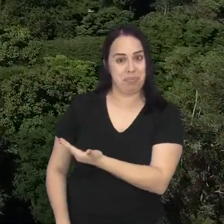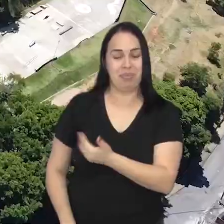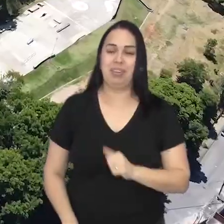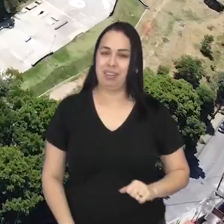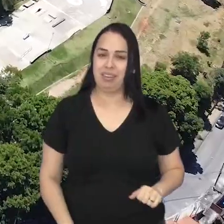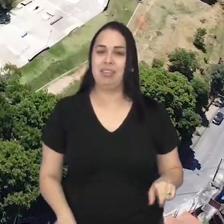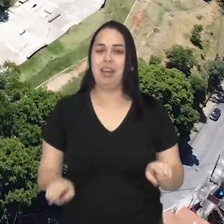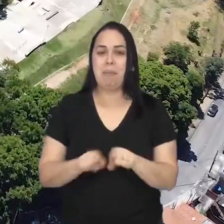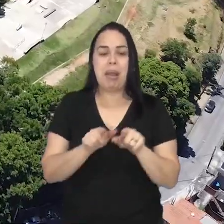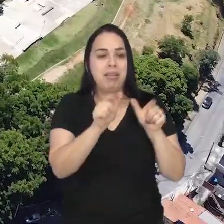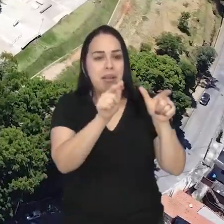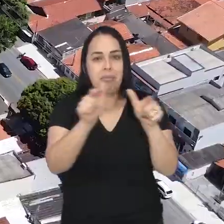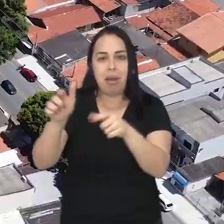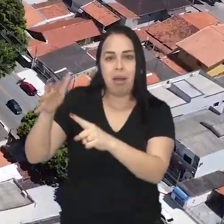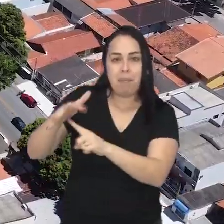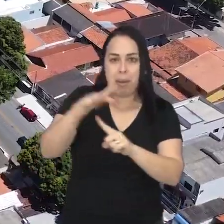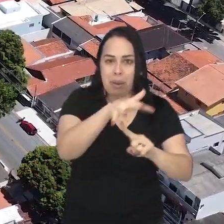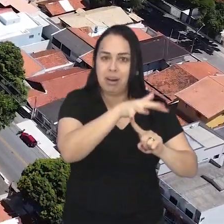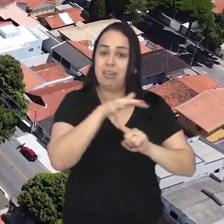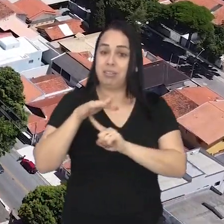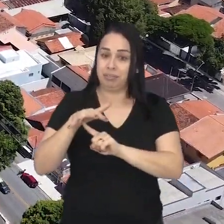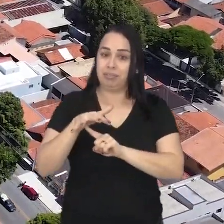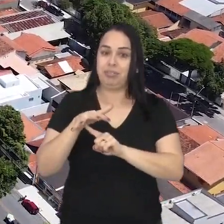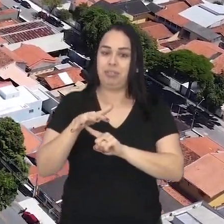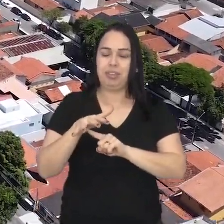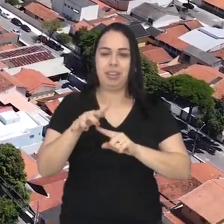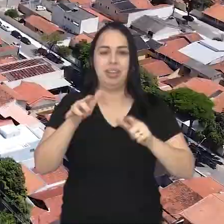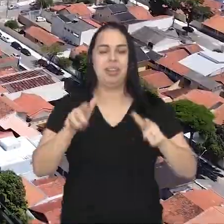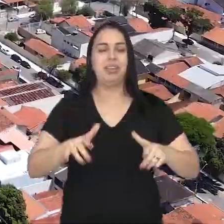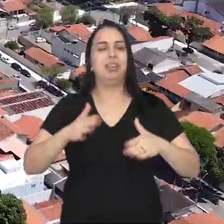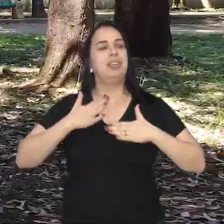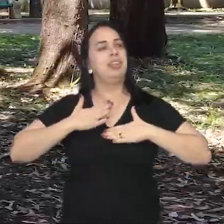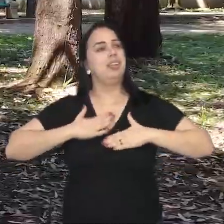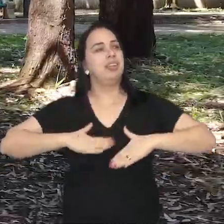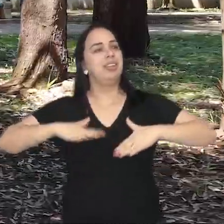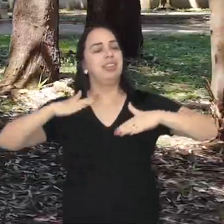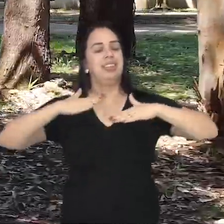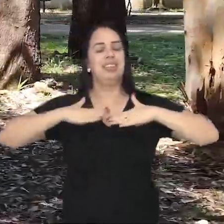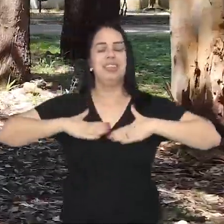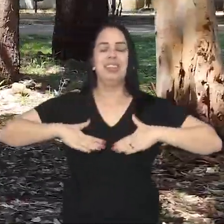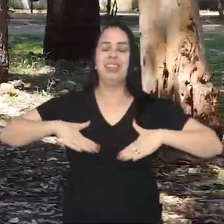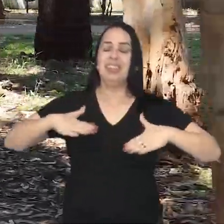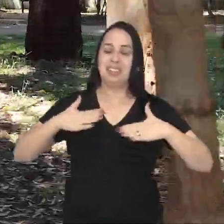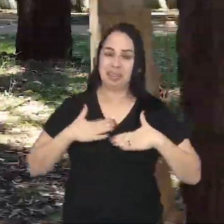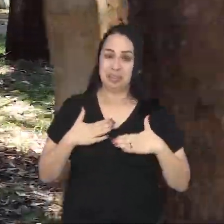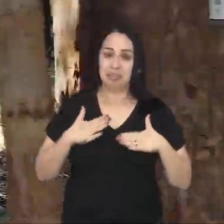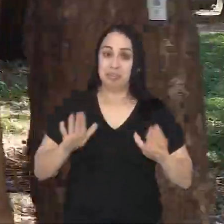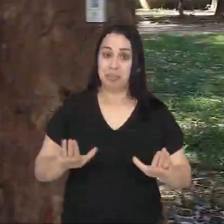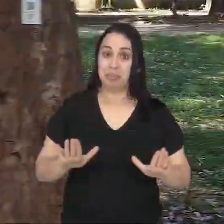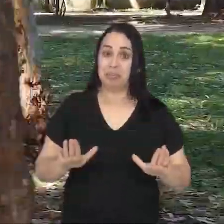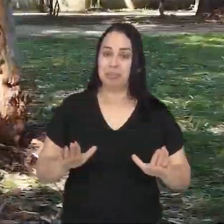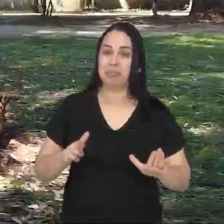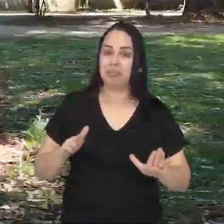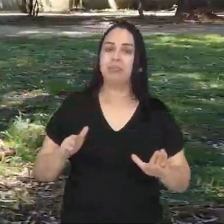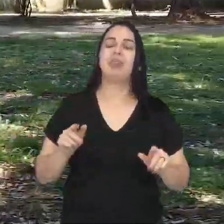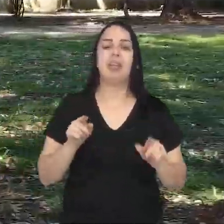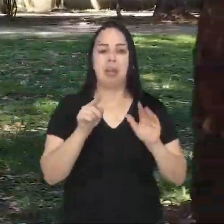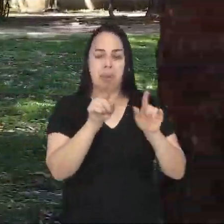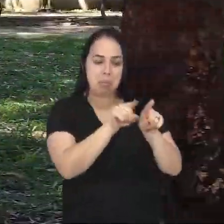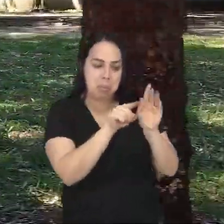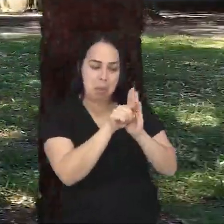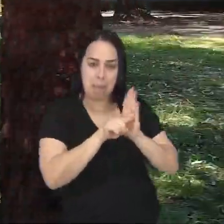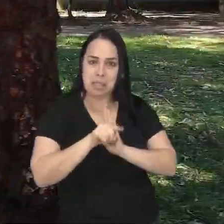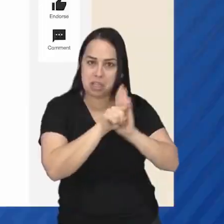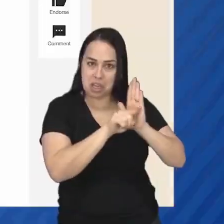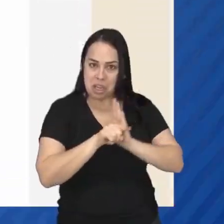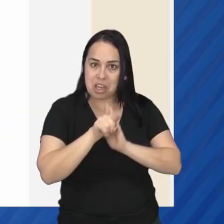Vicentina Aranha e Alberto Simões, além das praças públicas arborizadas, espaços de relaxamento e bem-estar. Mas mais